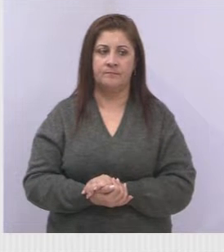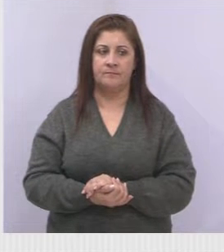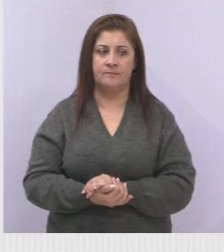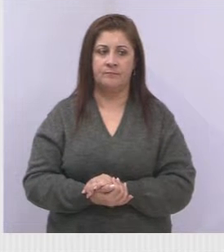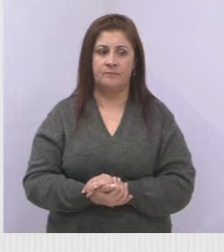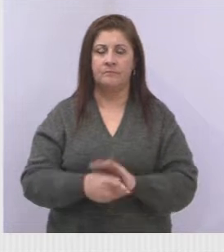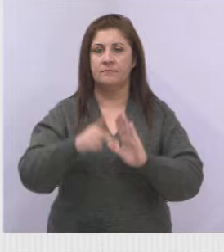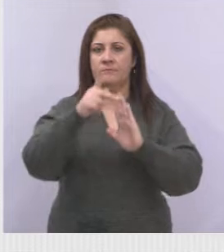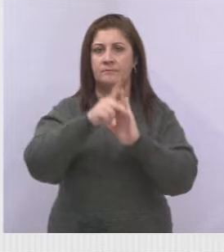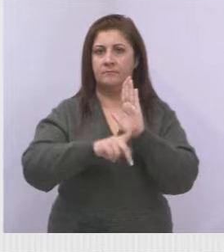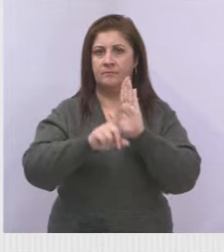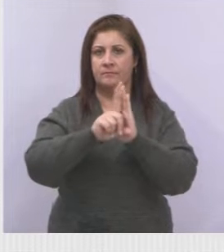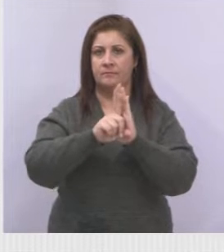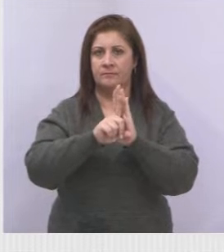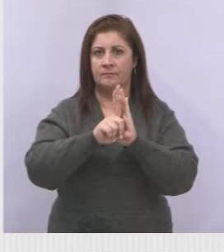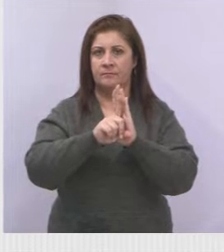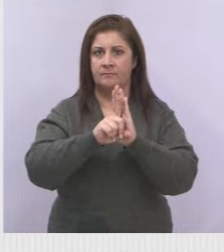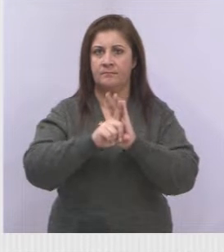esse projeto vem,